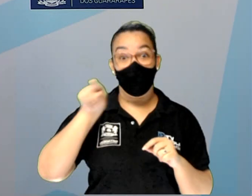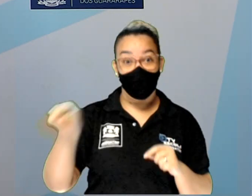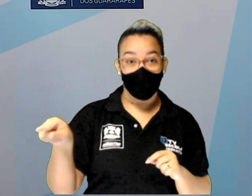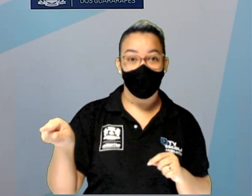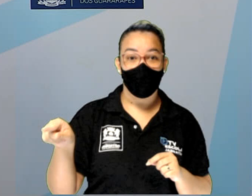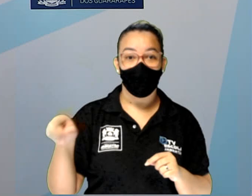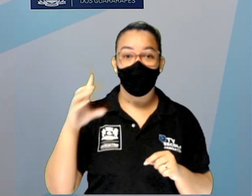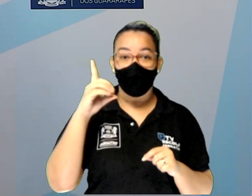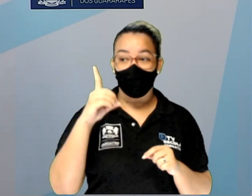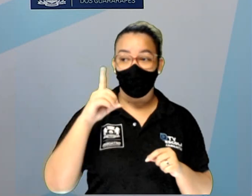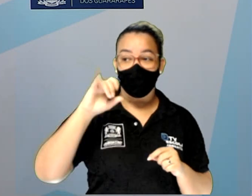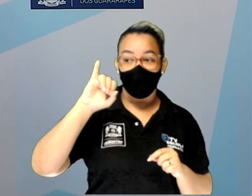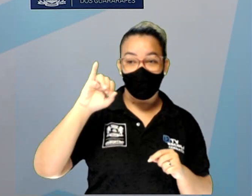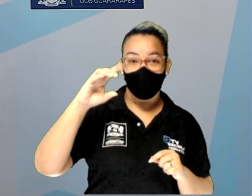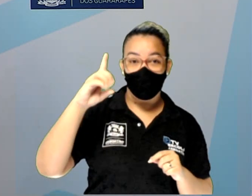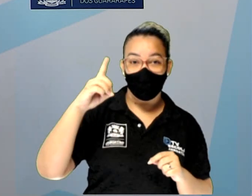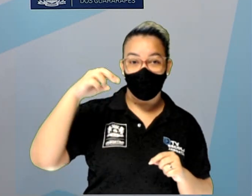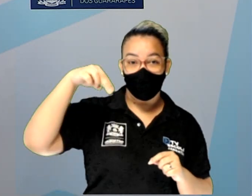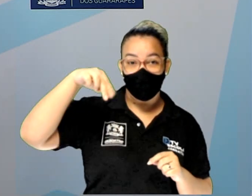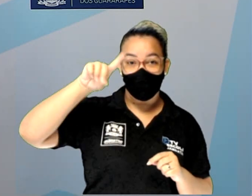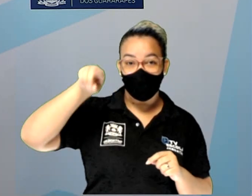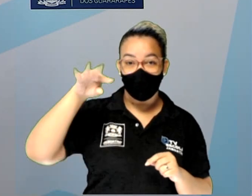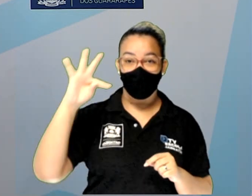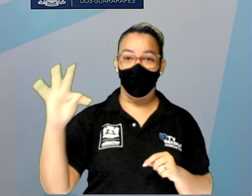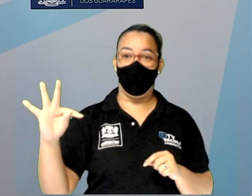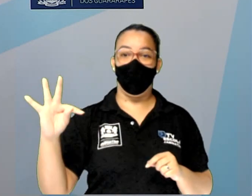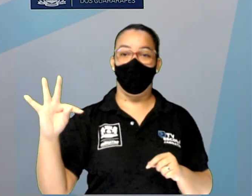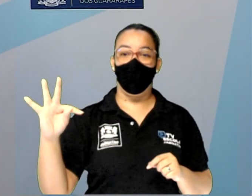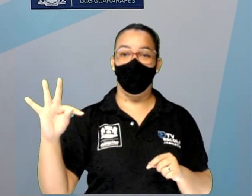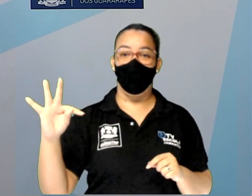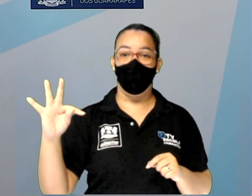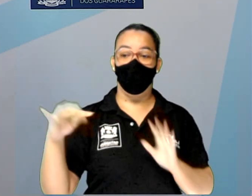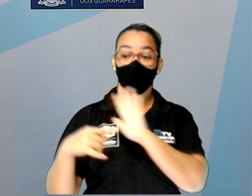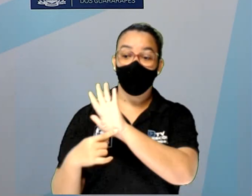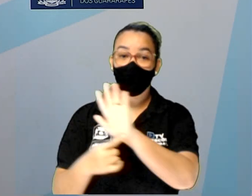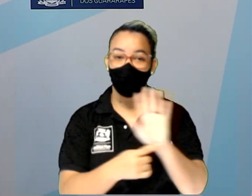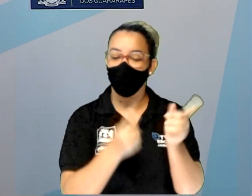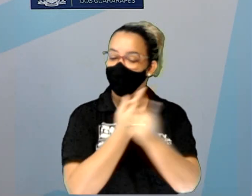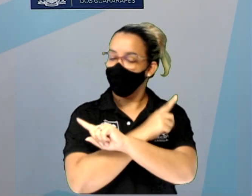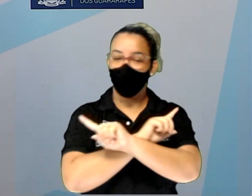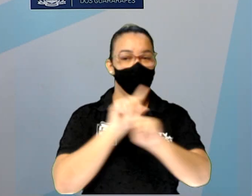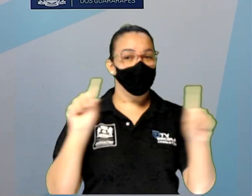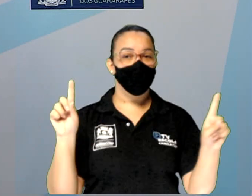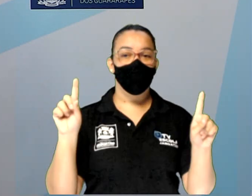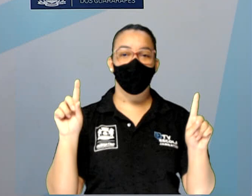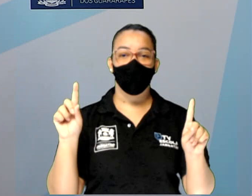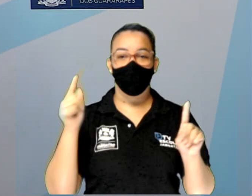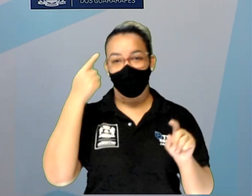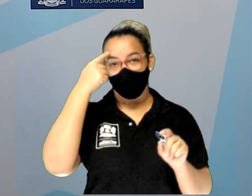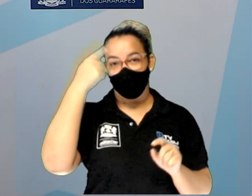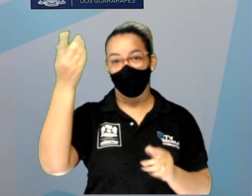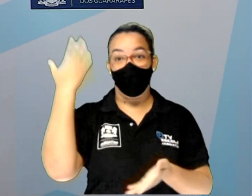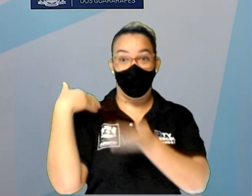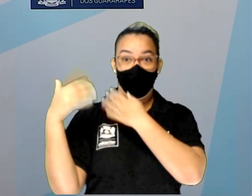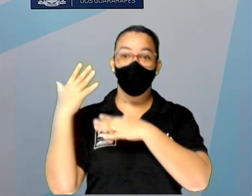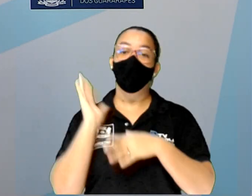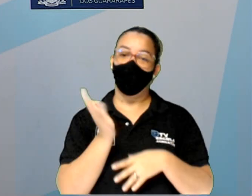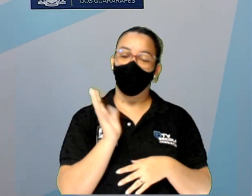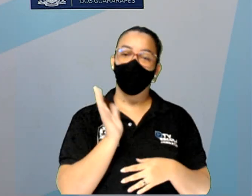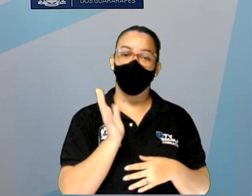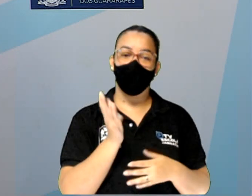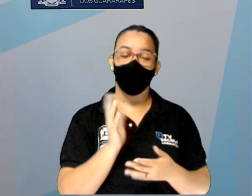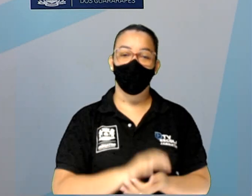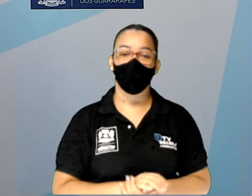certo? E o didn't está indicando a negação, certo? Não, que a gente viu na aula passada. E este